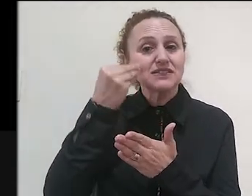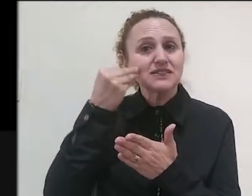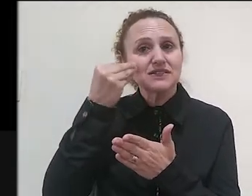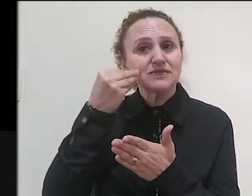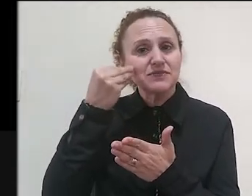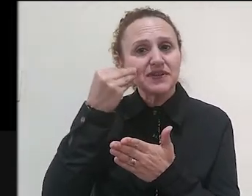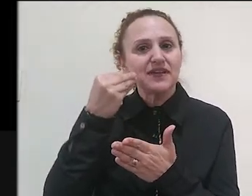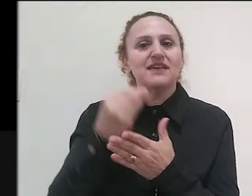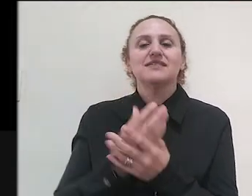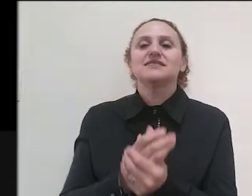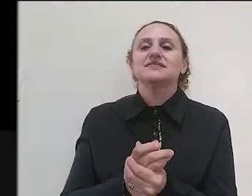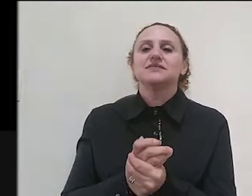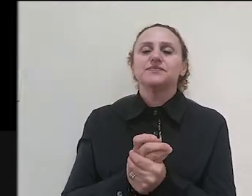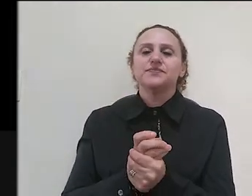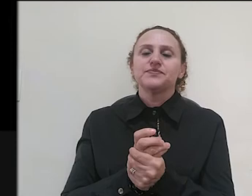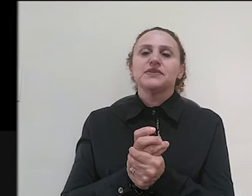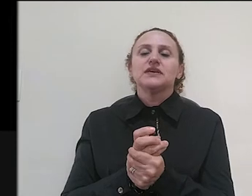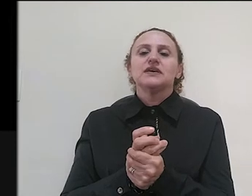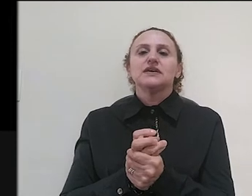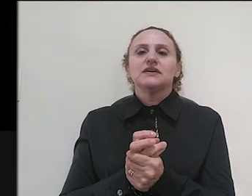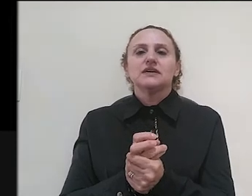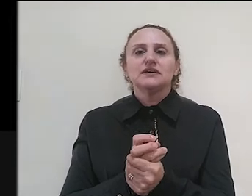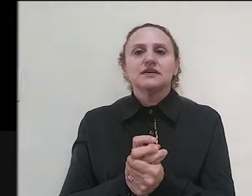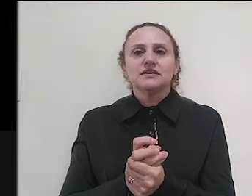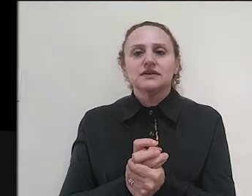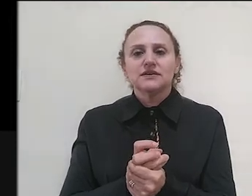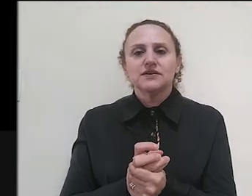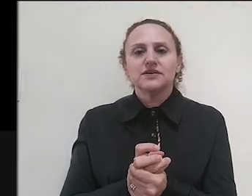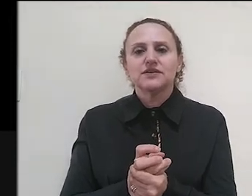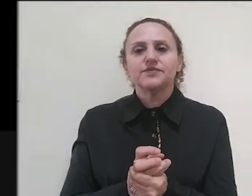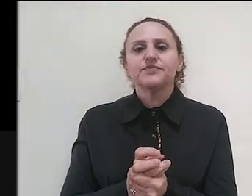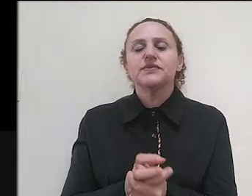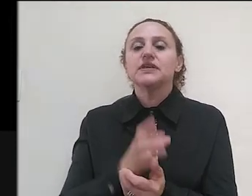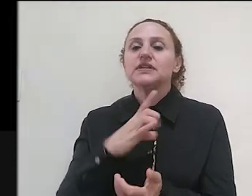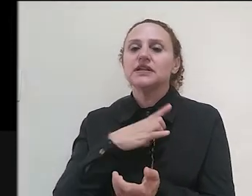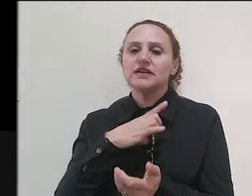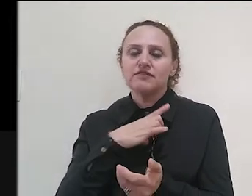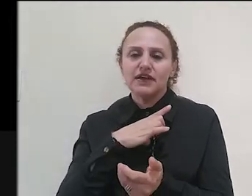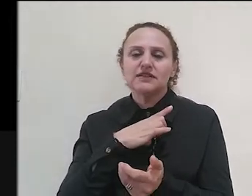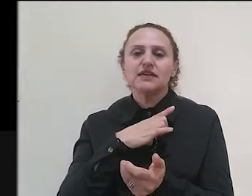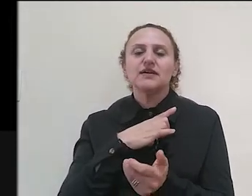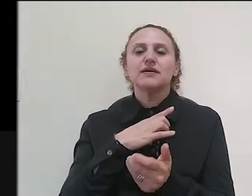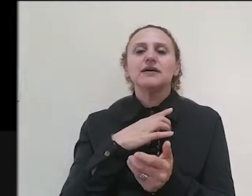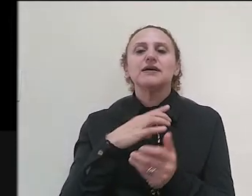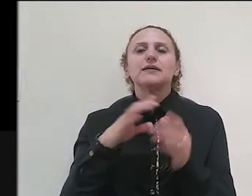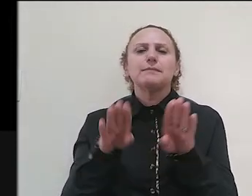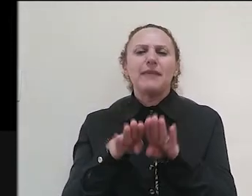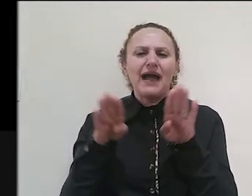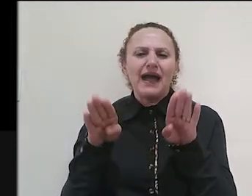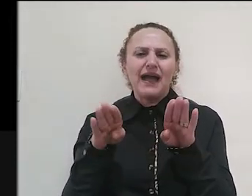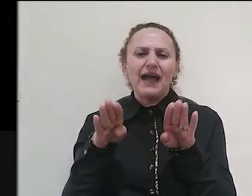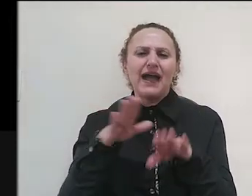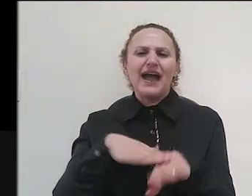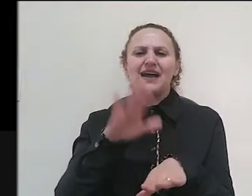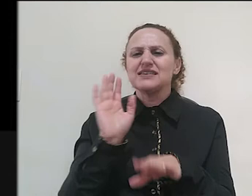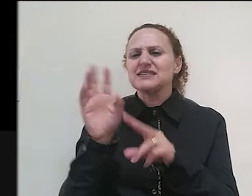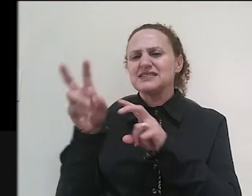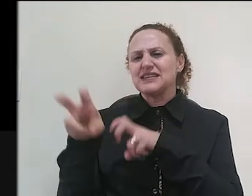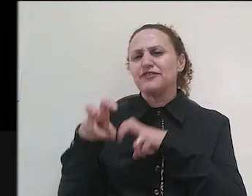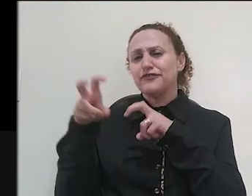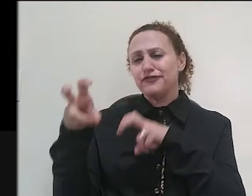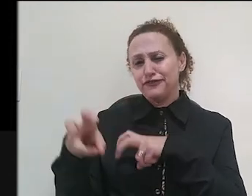antiguidade greco-latina. O arcadismo vai tomar algumas características mais ligadas à vida no campo, essa